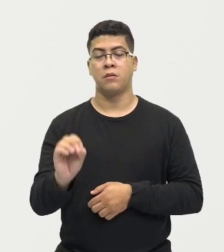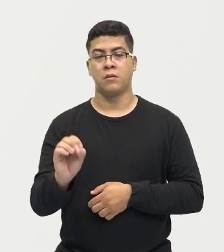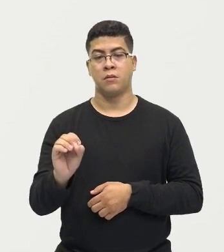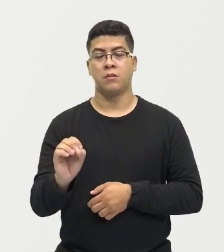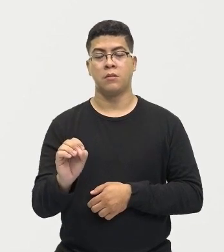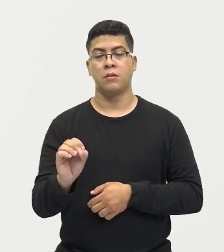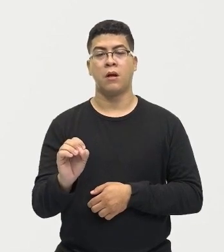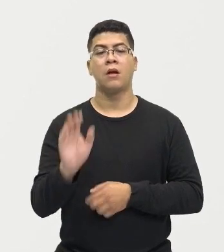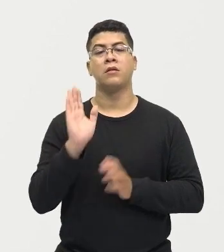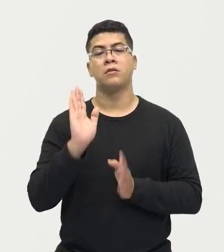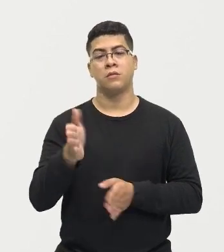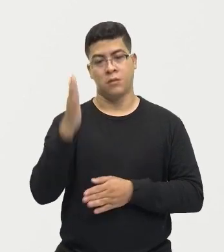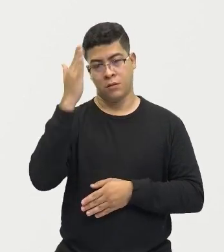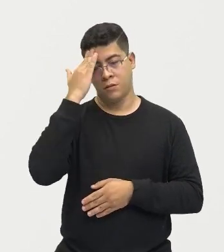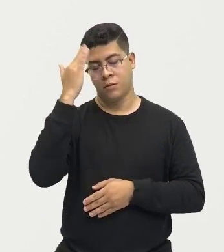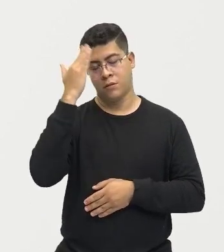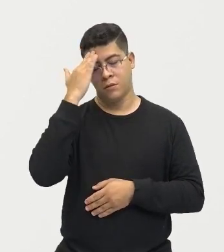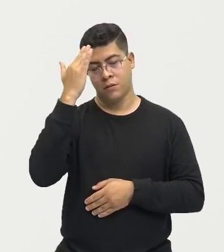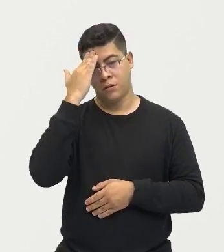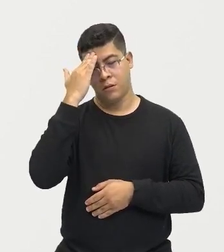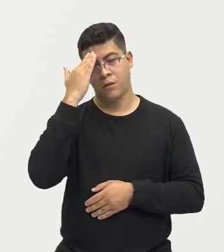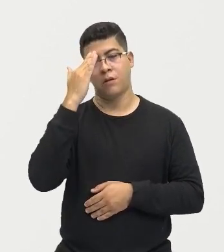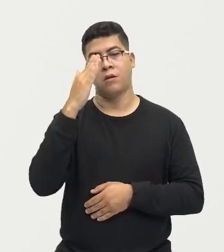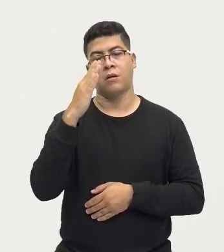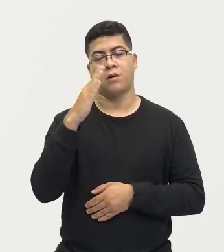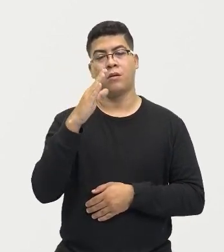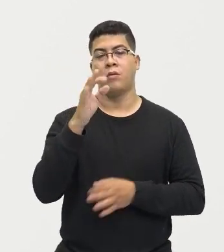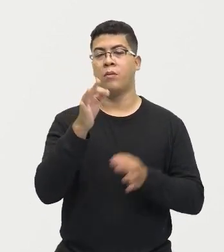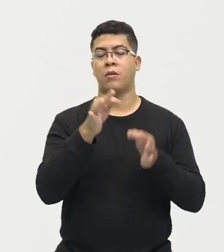porque ele está aqui no início. Está aqui no início.